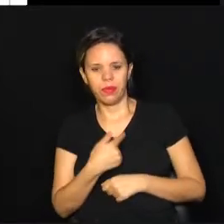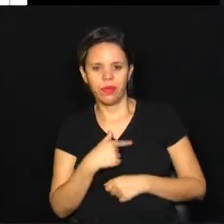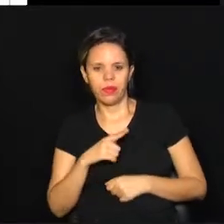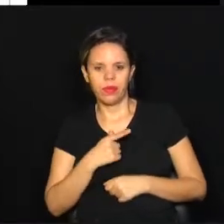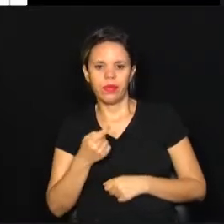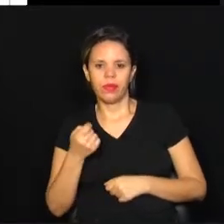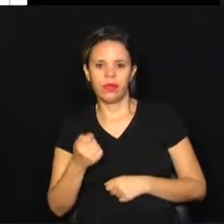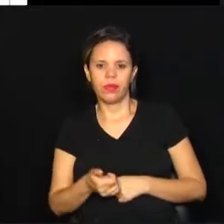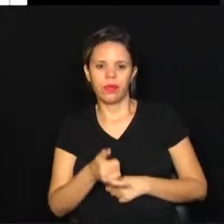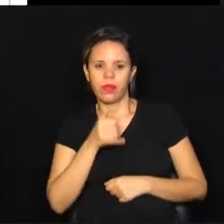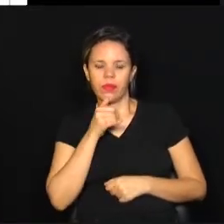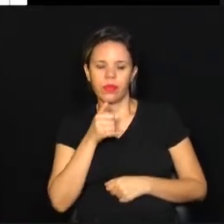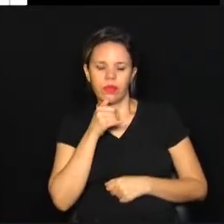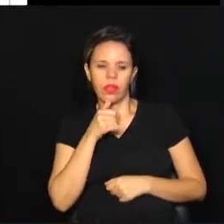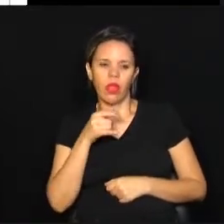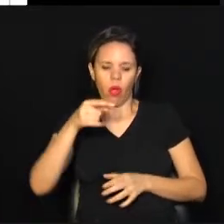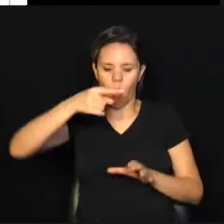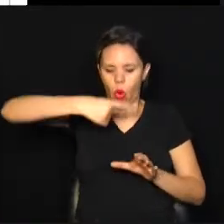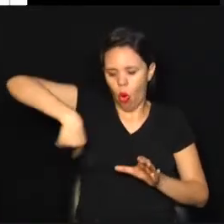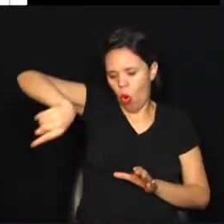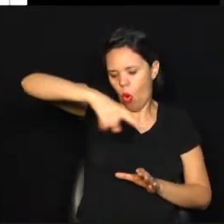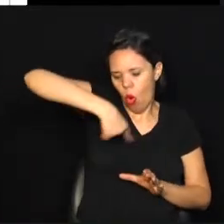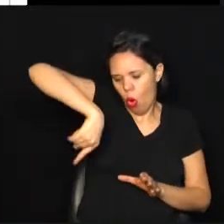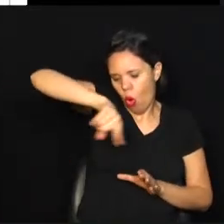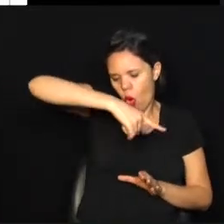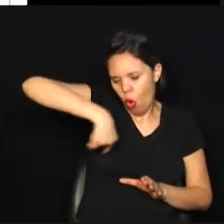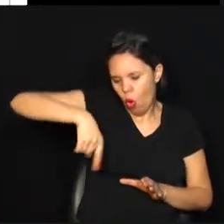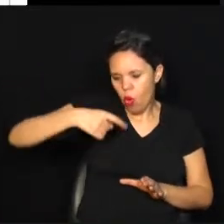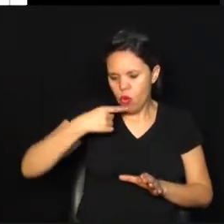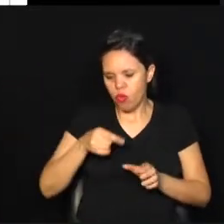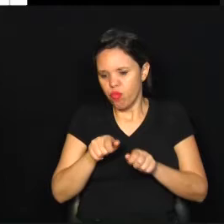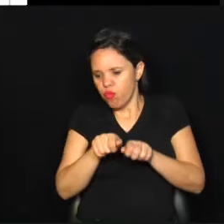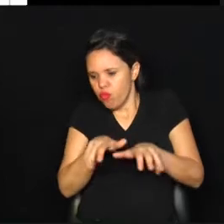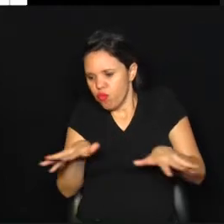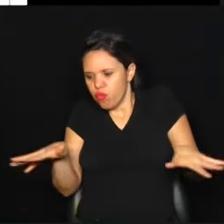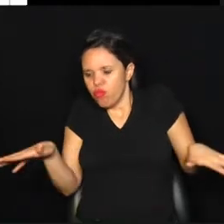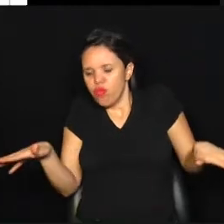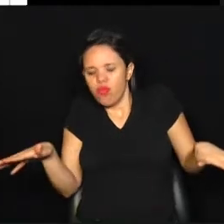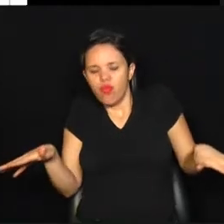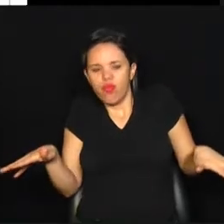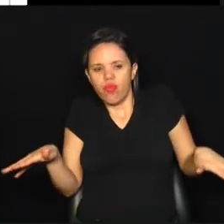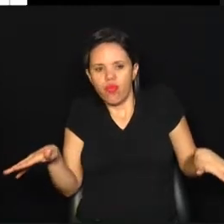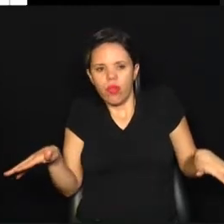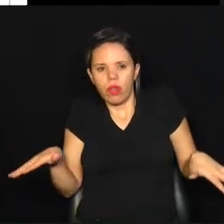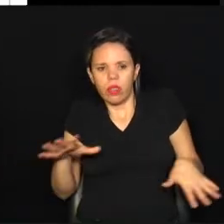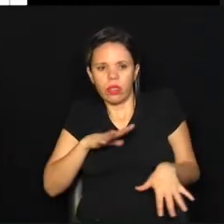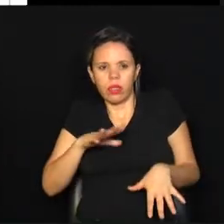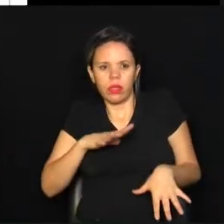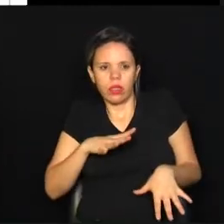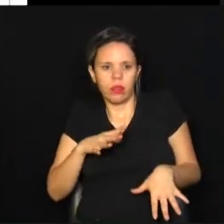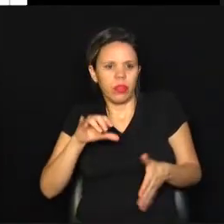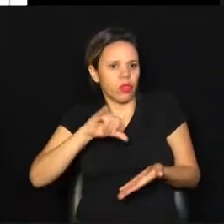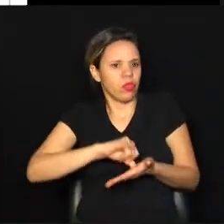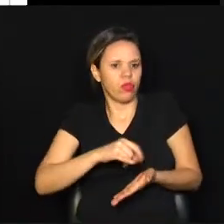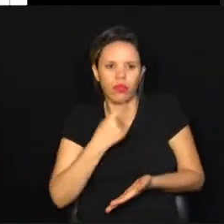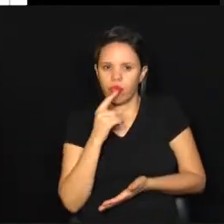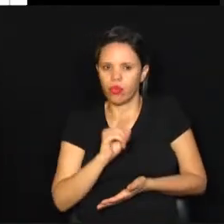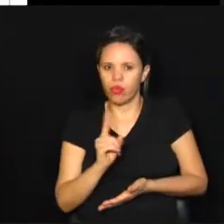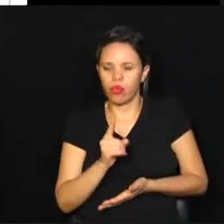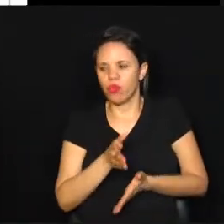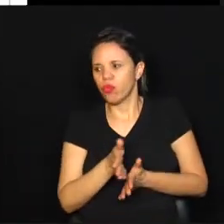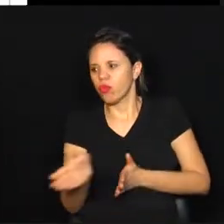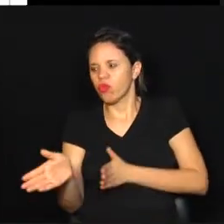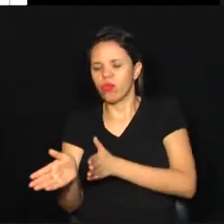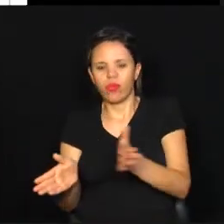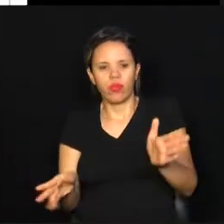que como se fosse um rodoanel de Campinas, que ninguém precisa ficar passando pelo centro de Campinas ou